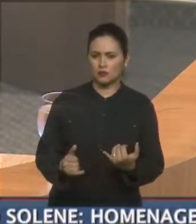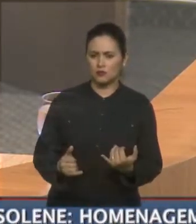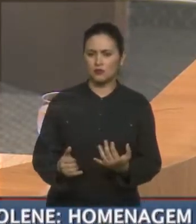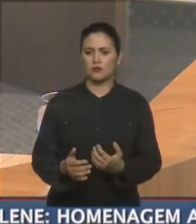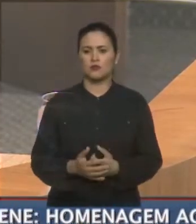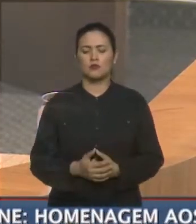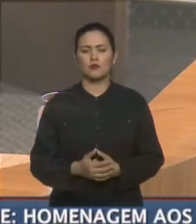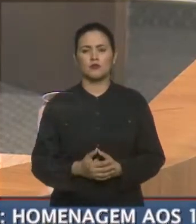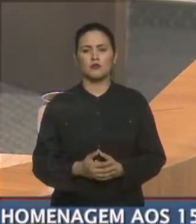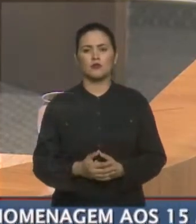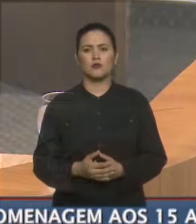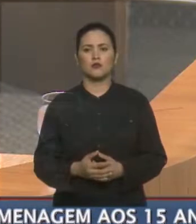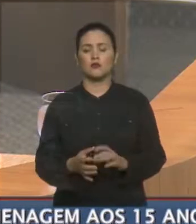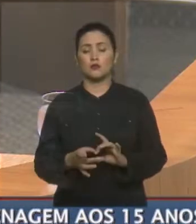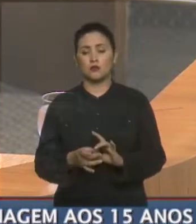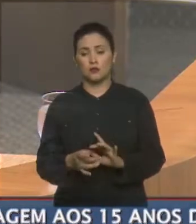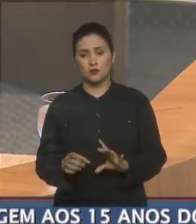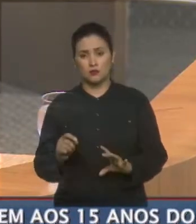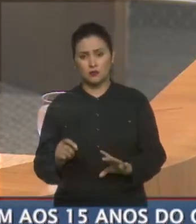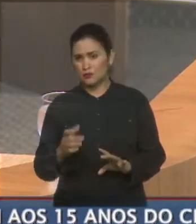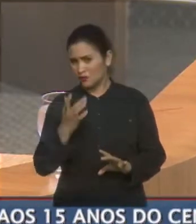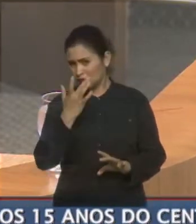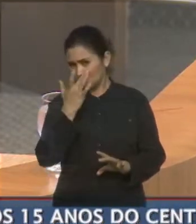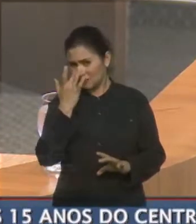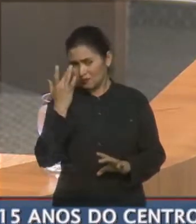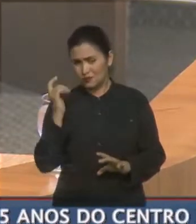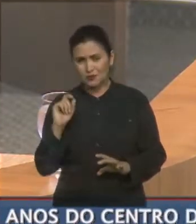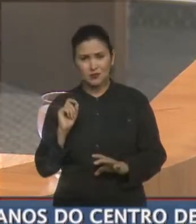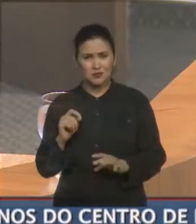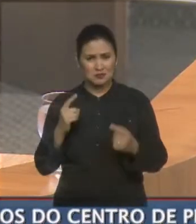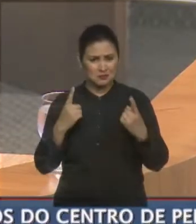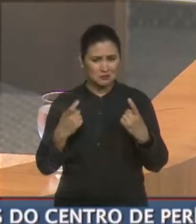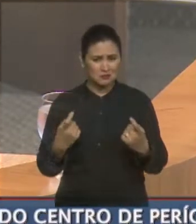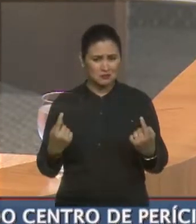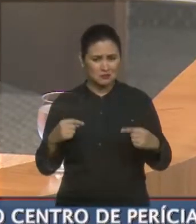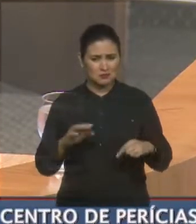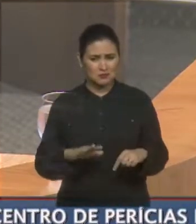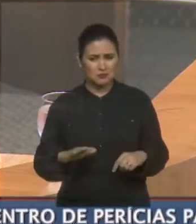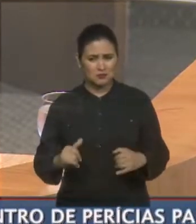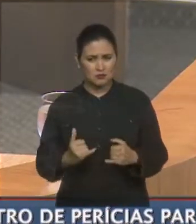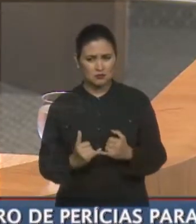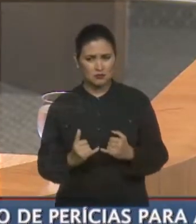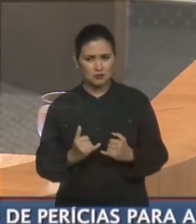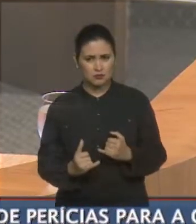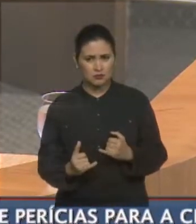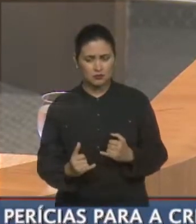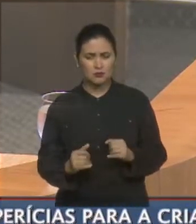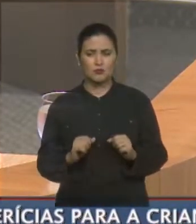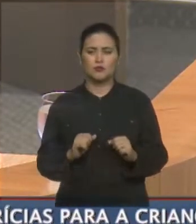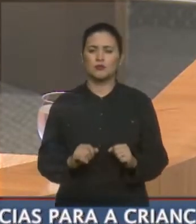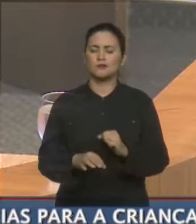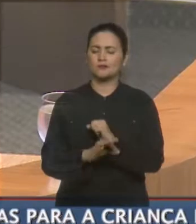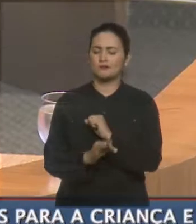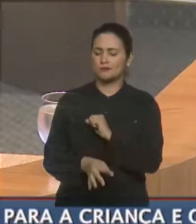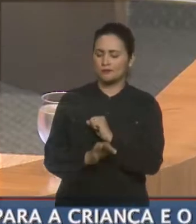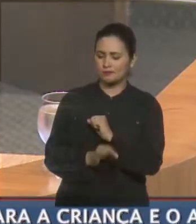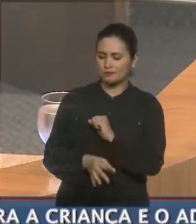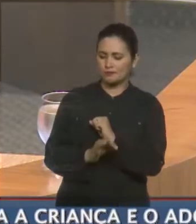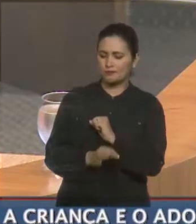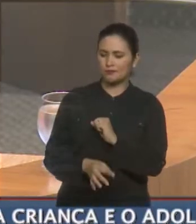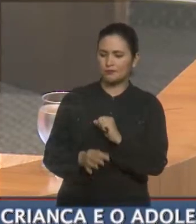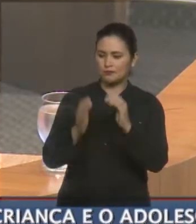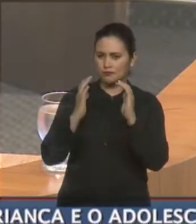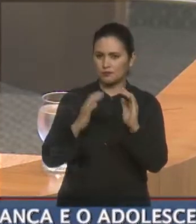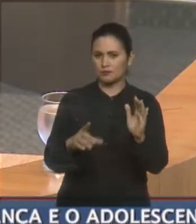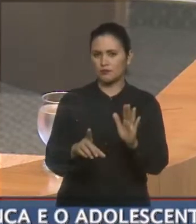possibilitar que criminosos, aqueles que cometem crimes contra crianças e adolescentes, sejam devidamente punidos nos termos da lei.